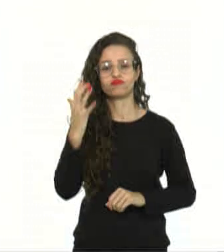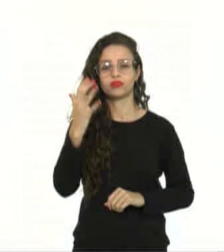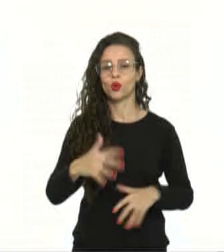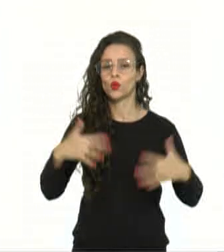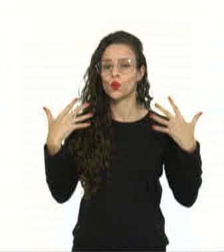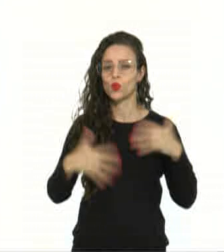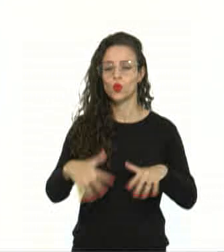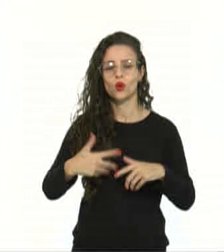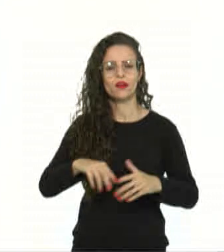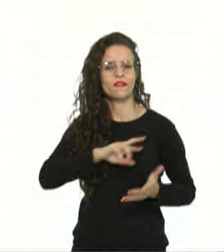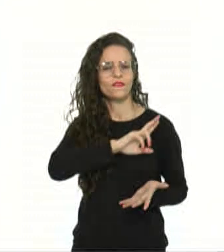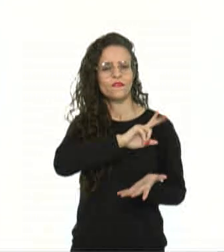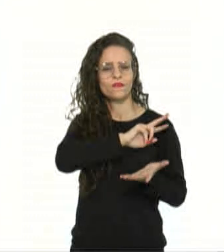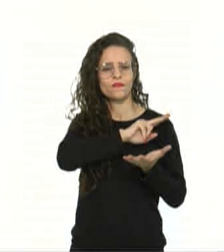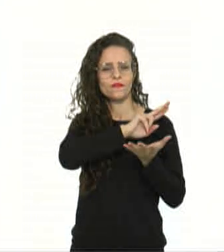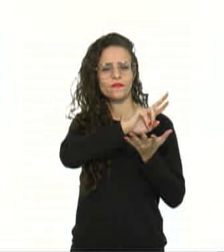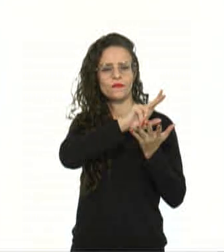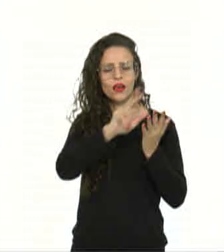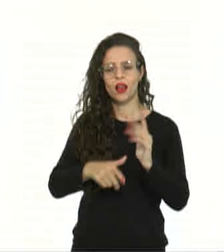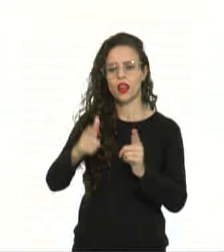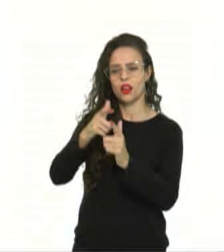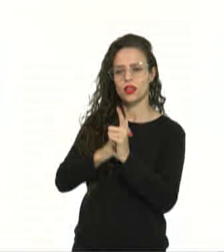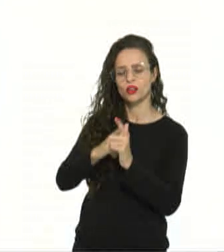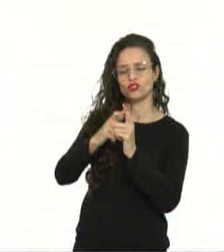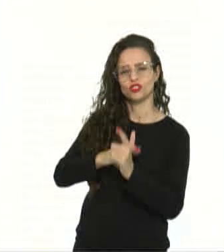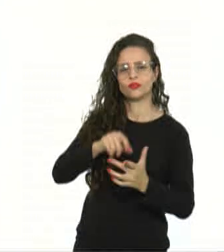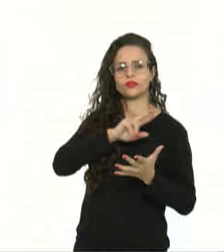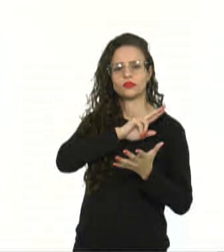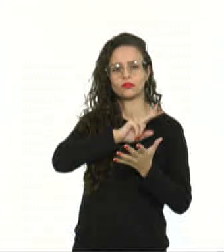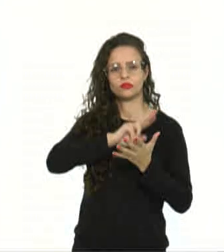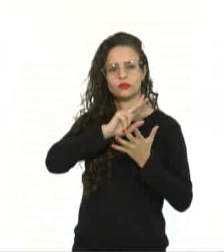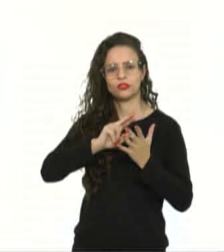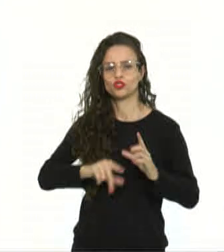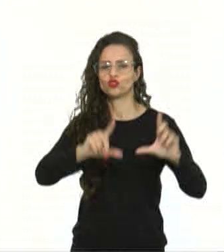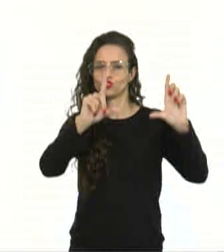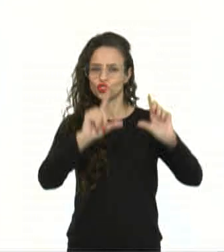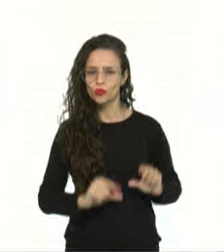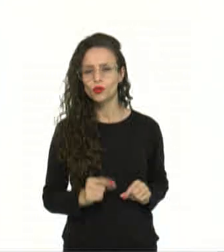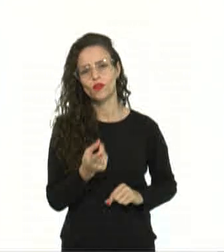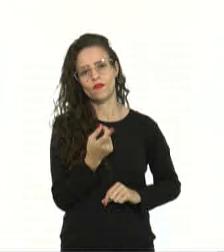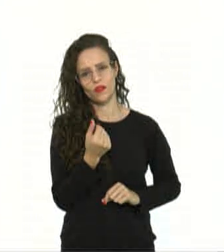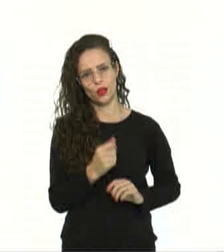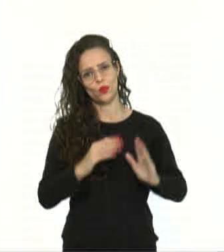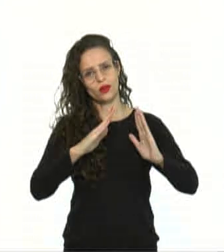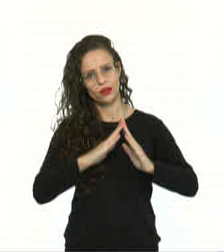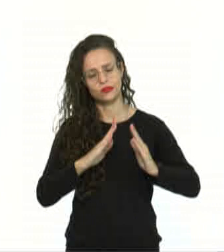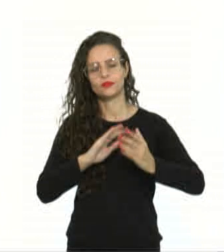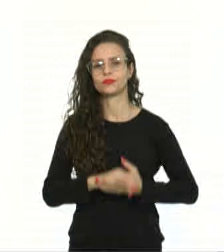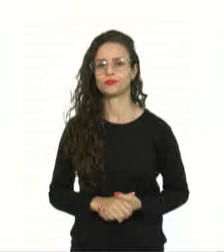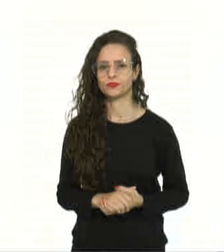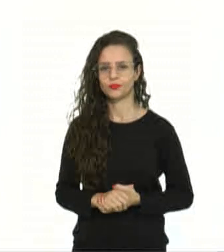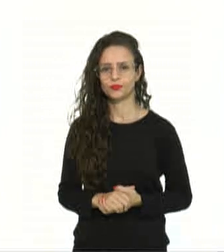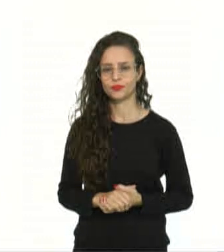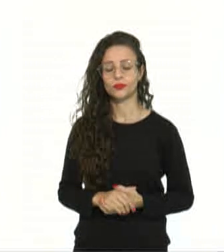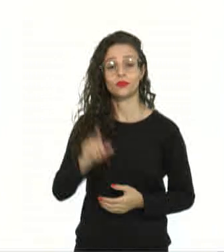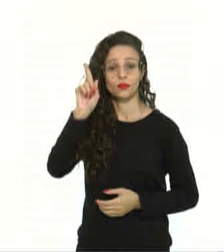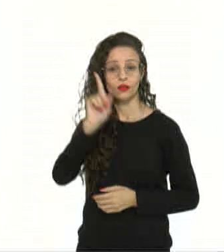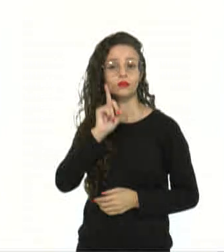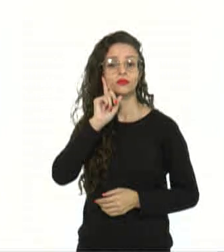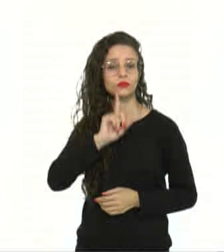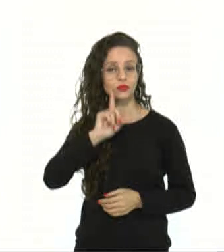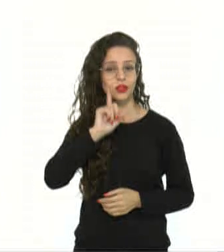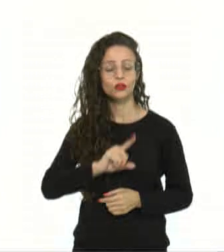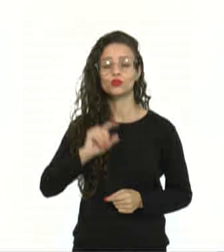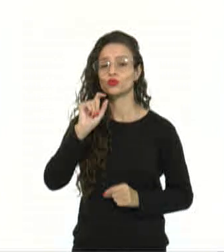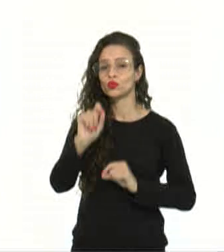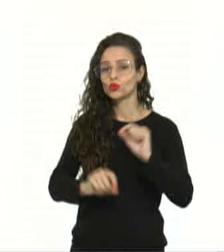de execuções hipotecárias que diminuiu ainda mais os valores das casas. Em Cleveland, nos Estados Unidos,